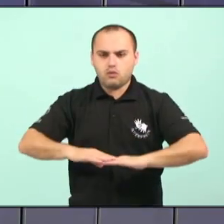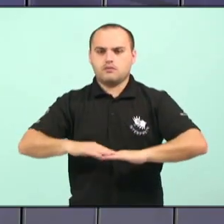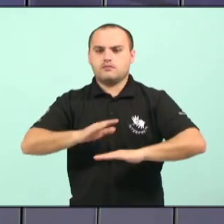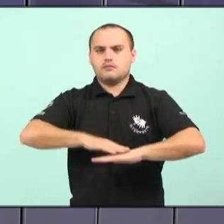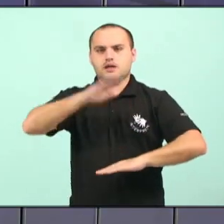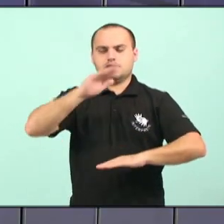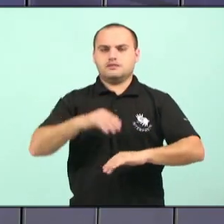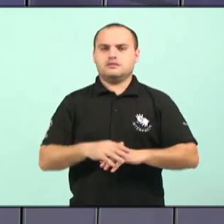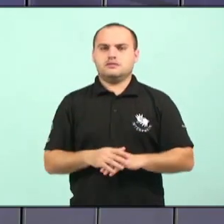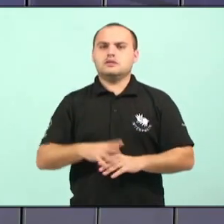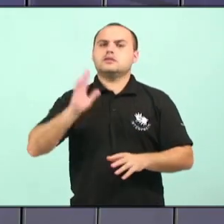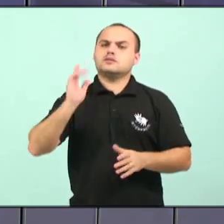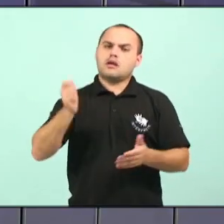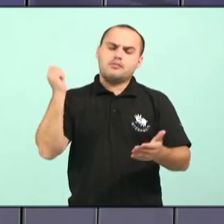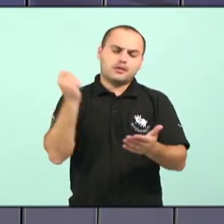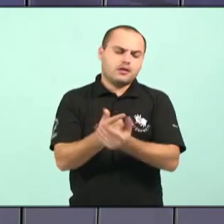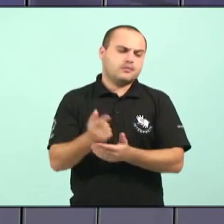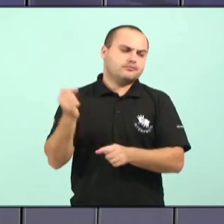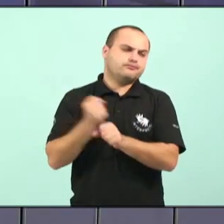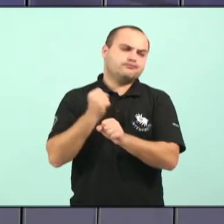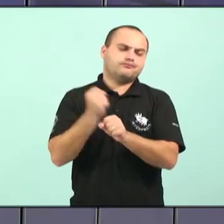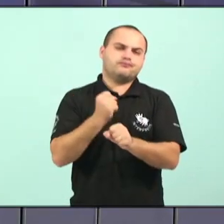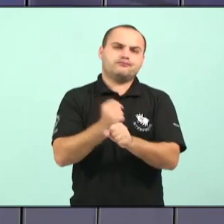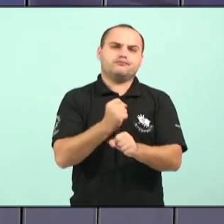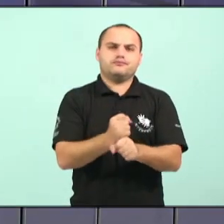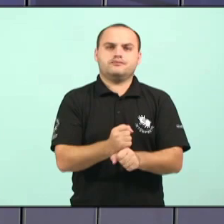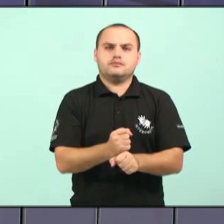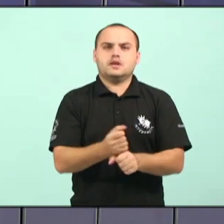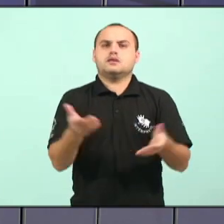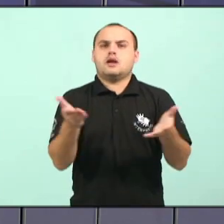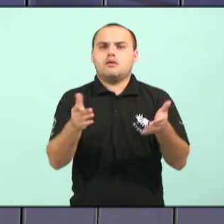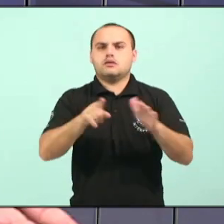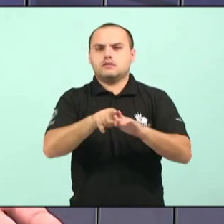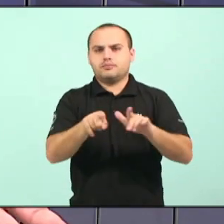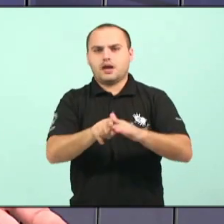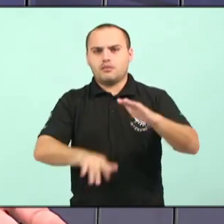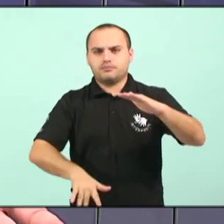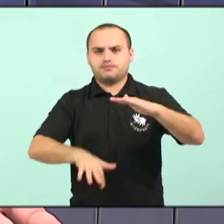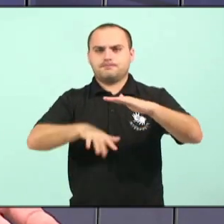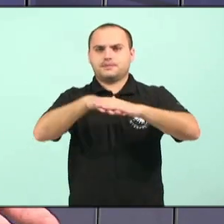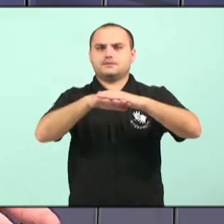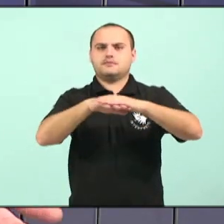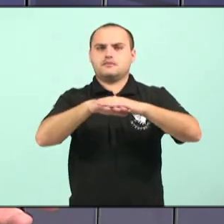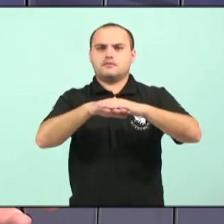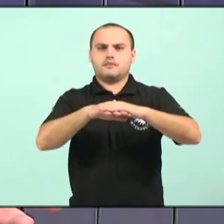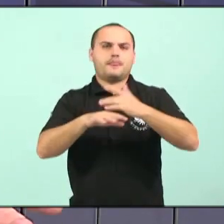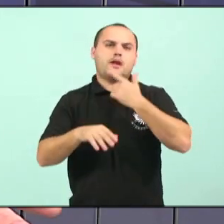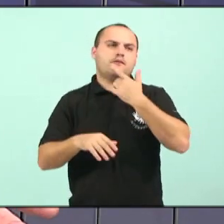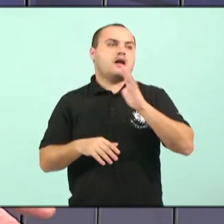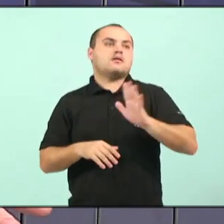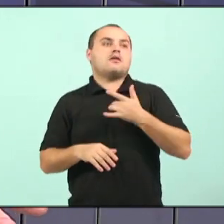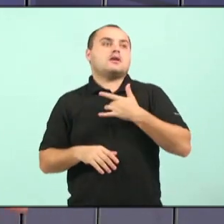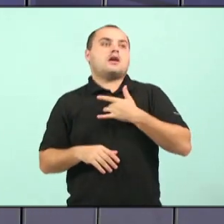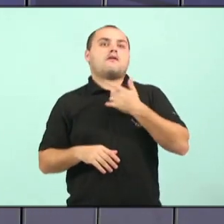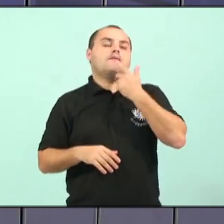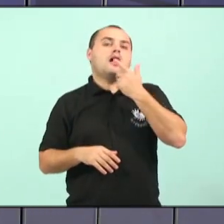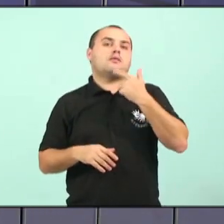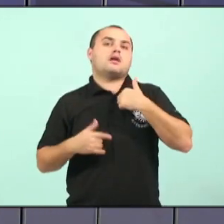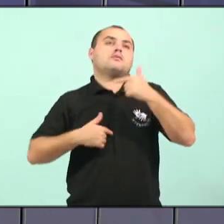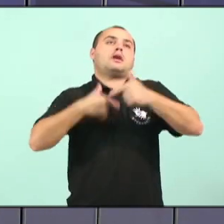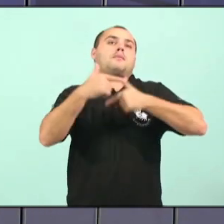agora colocando as obras da Bacia de Evolução. Eu tenho certeza, convicção, e não falo isso por ser trabalhador portuário, não é corporativismo não.